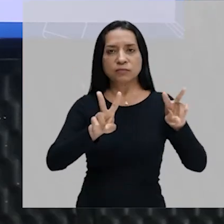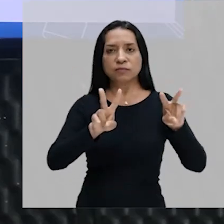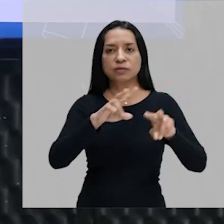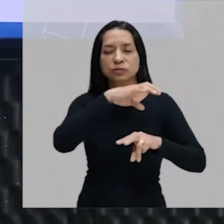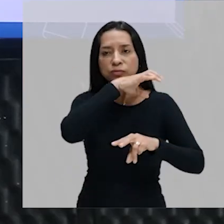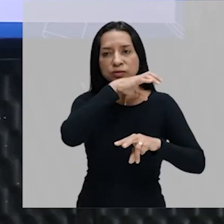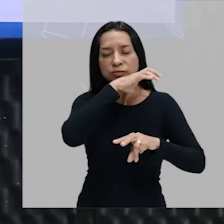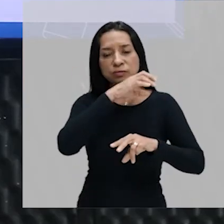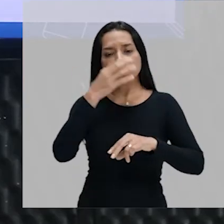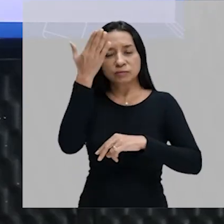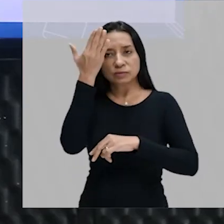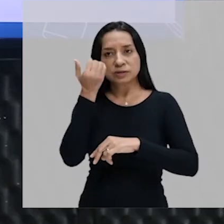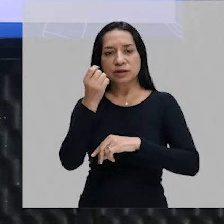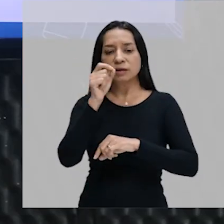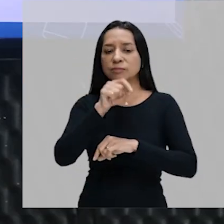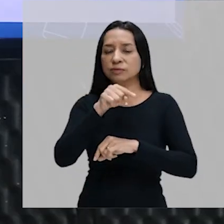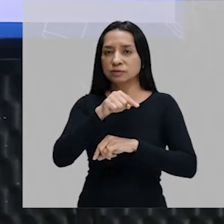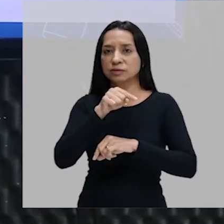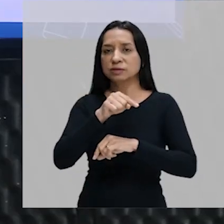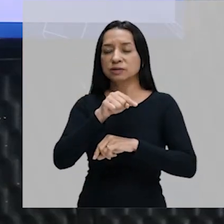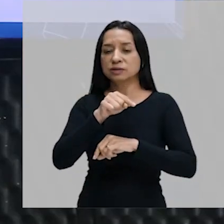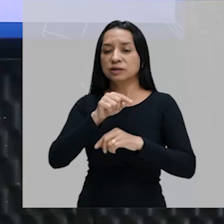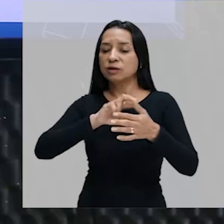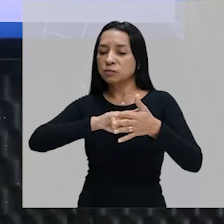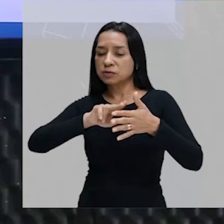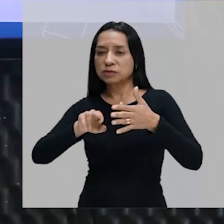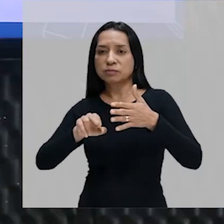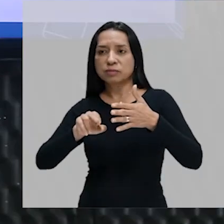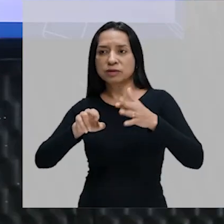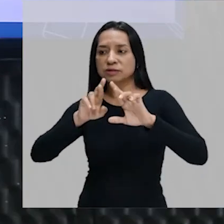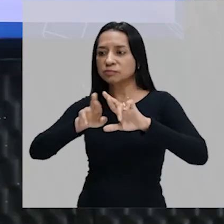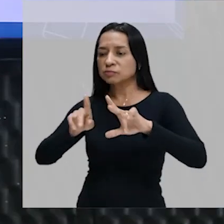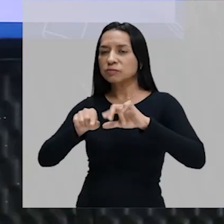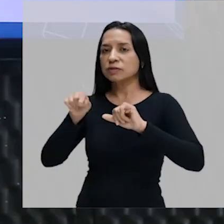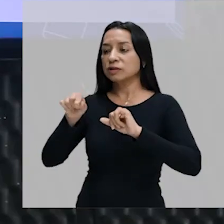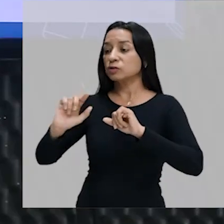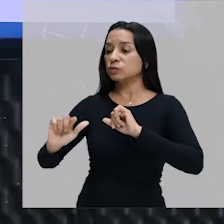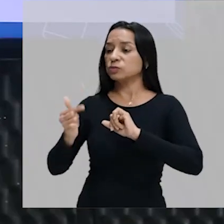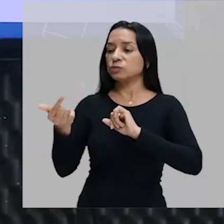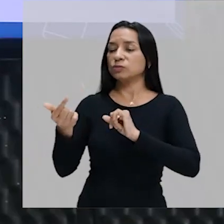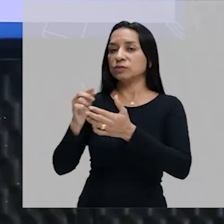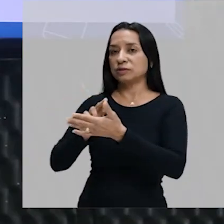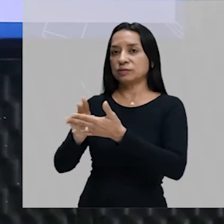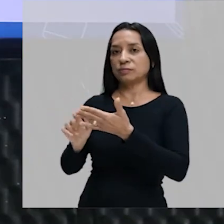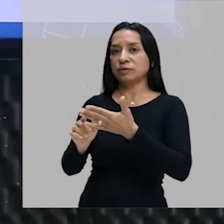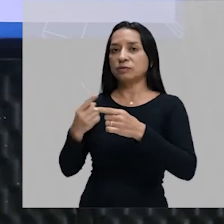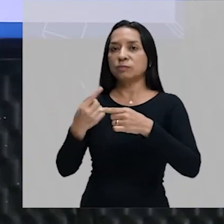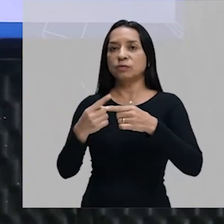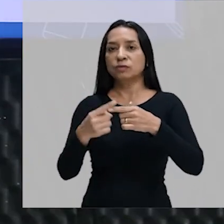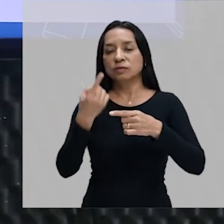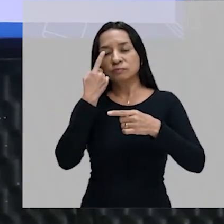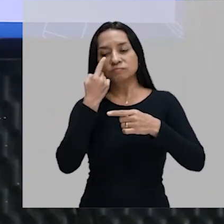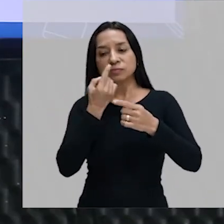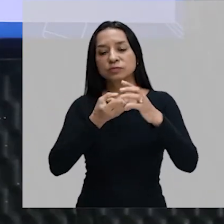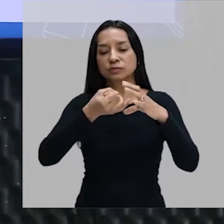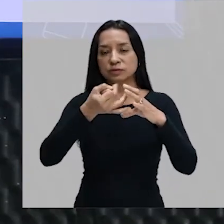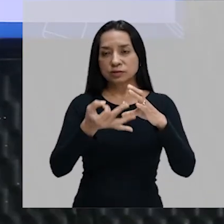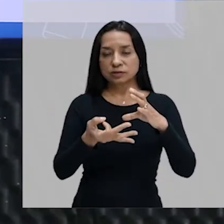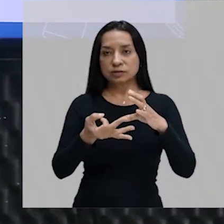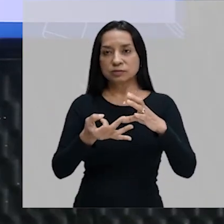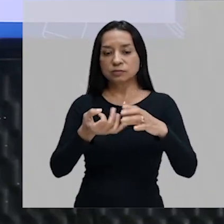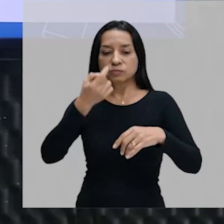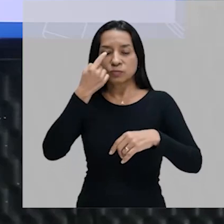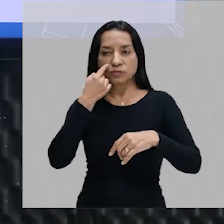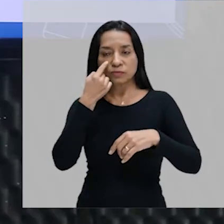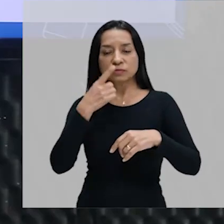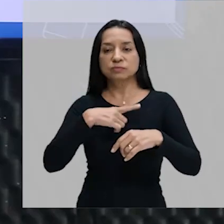espécie totalmente distinta da outra espécie porque eu vejo as características. Quando eu olho e vejo que tem características